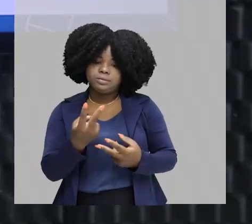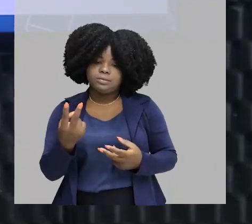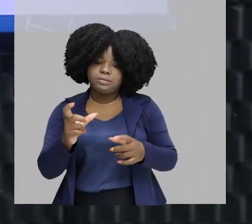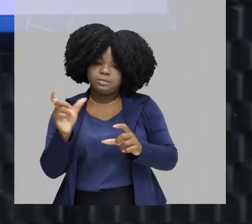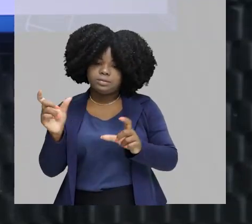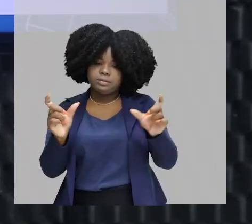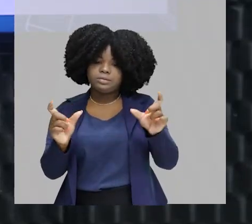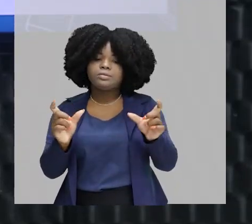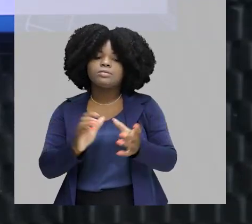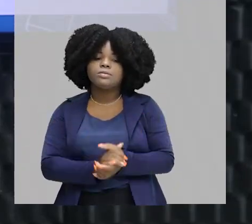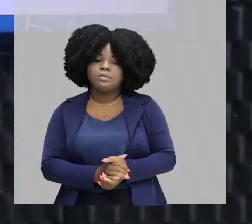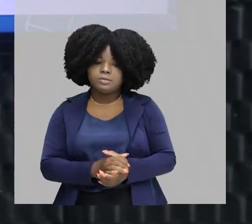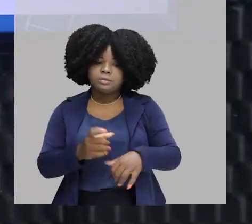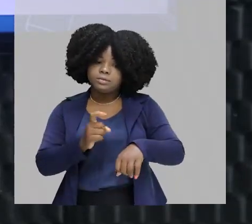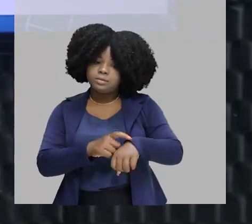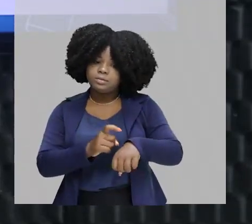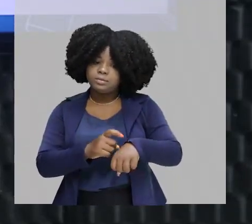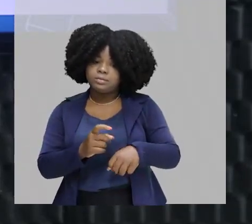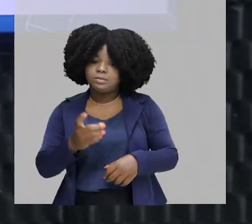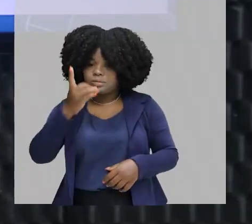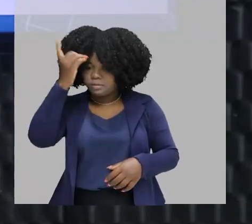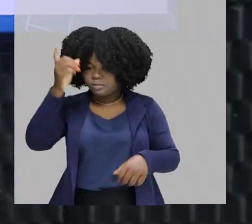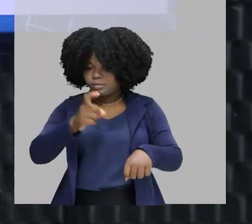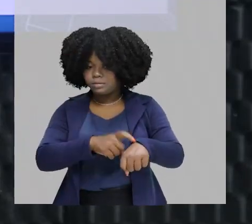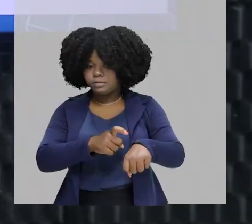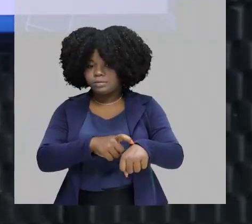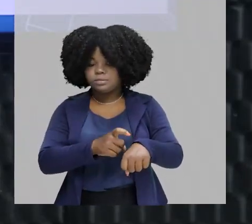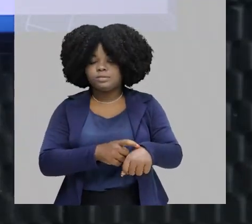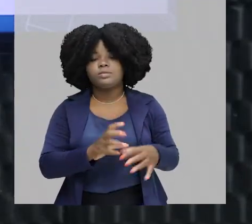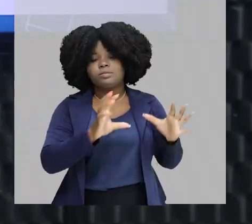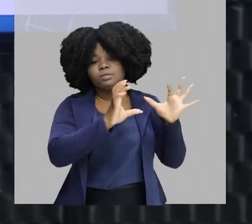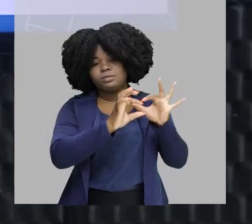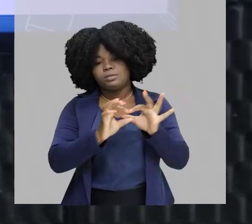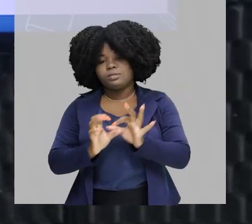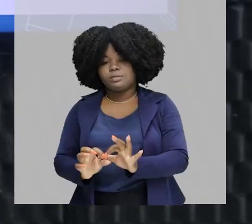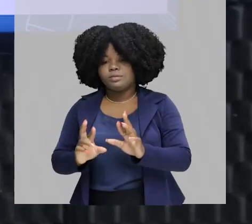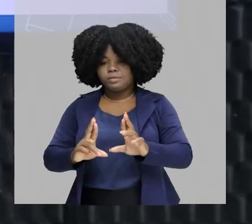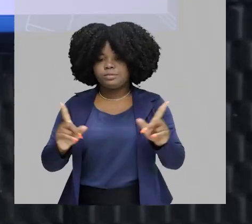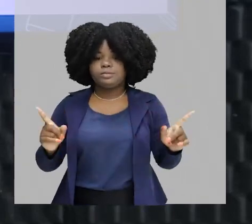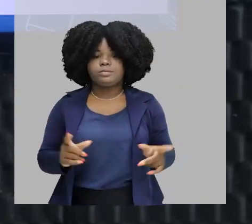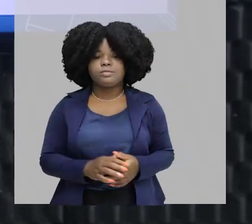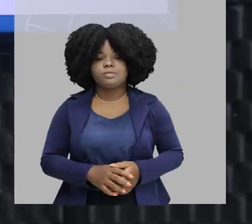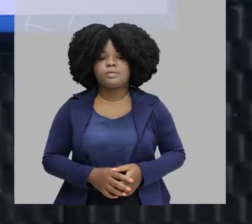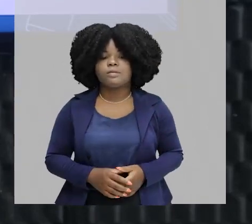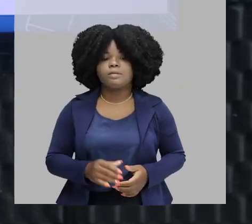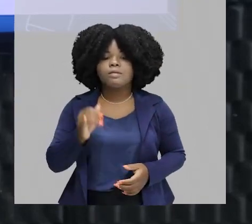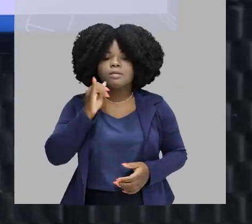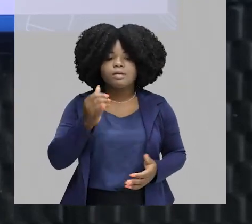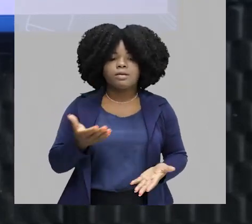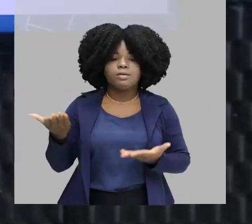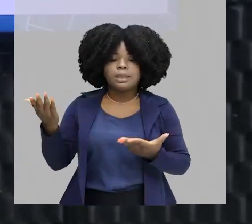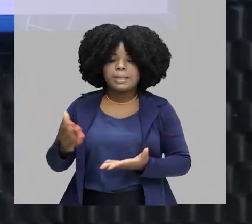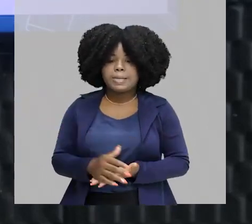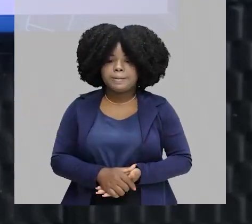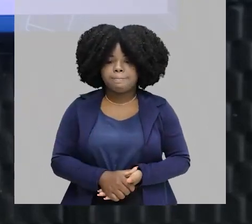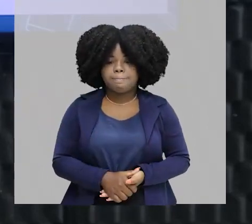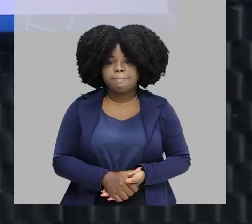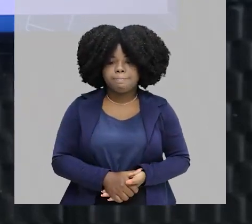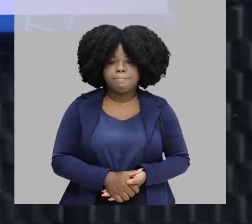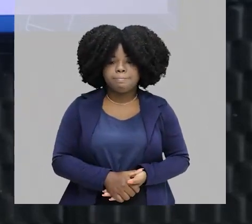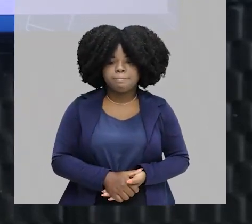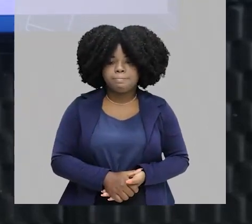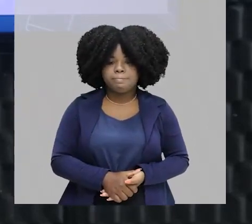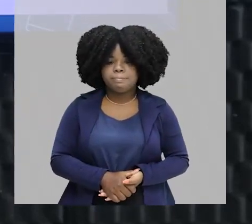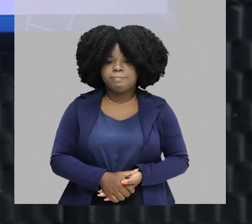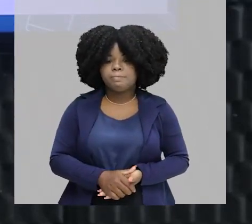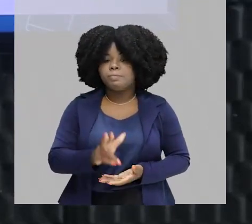são referências temporais, dão ideia de tempo em contextos distintos. Então, no caso, for and since with present perfect